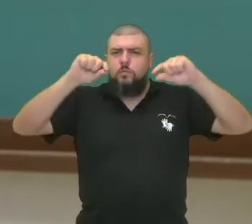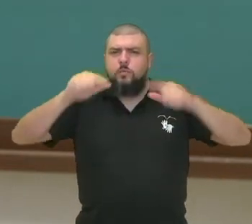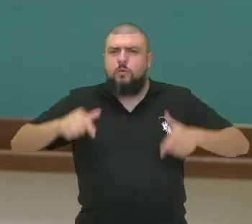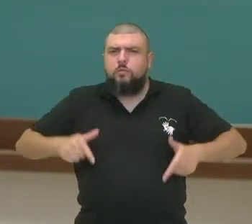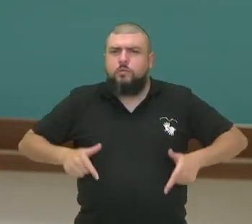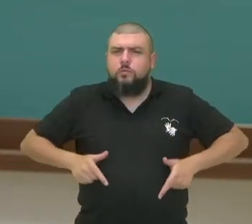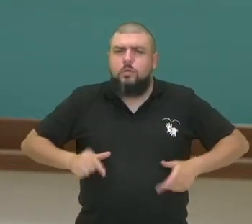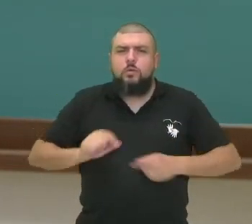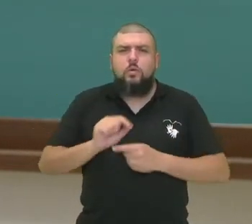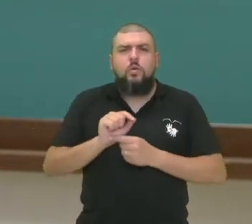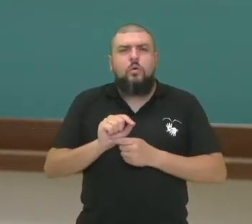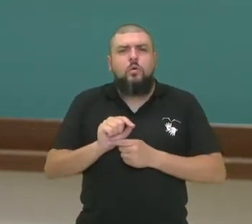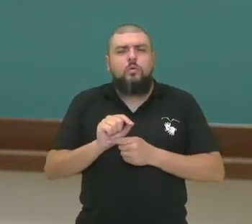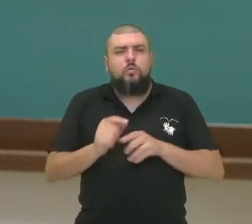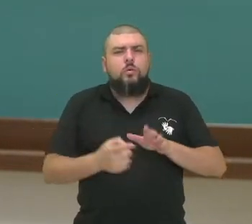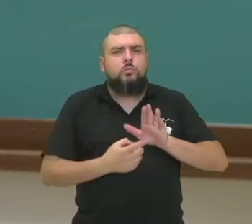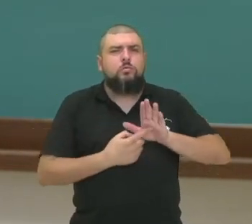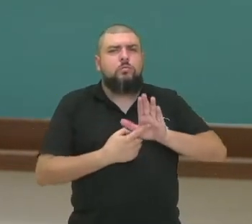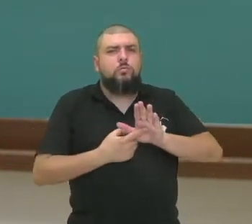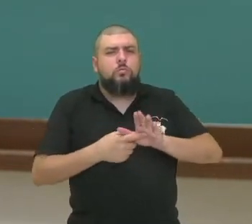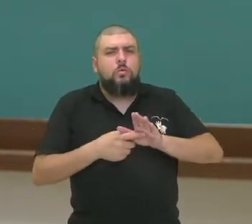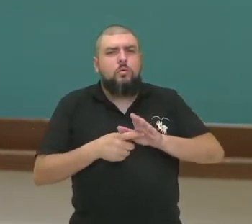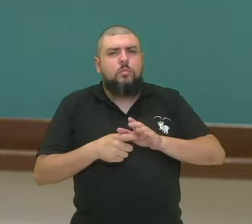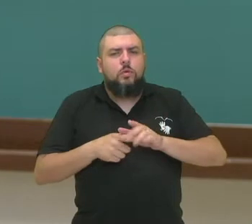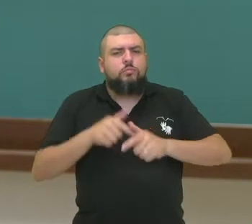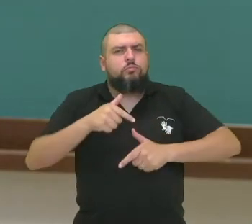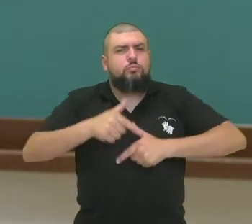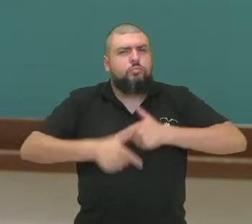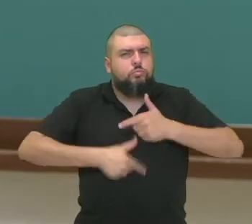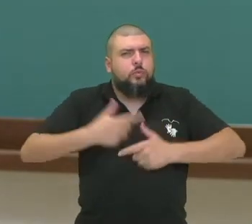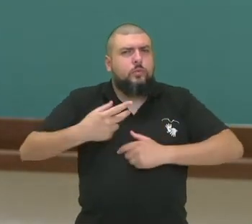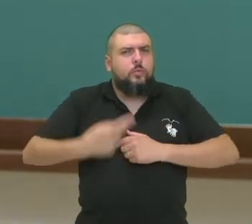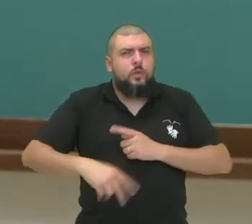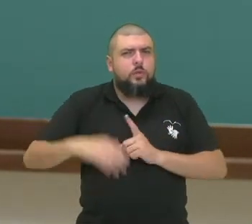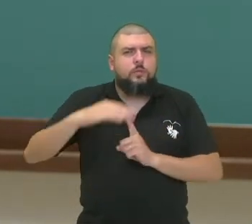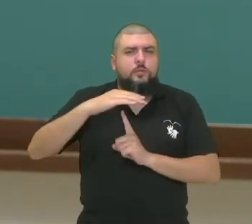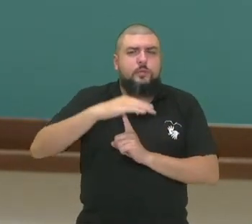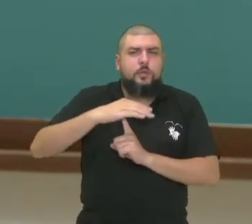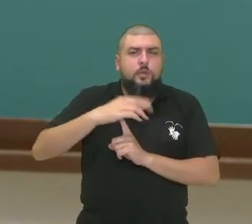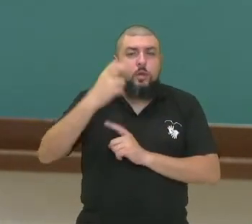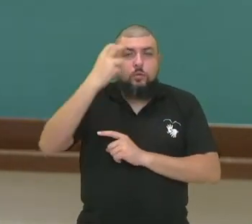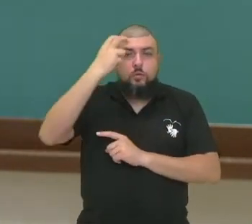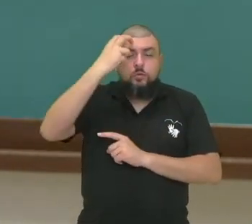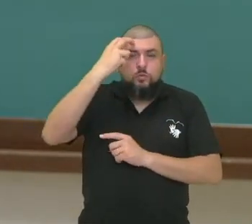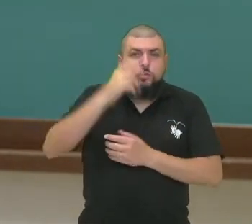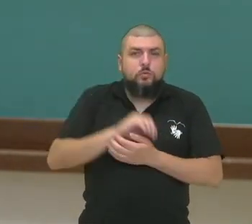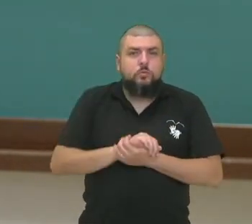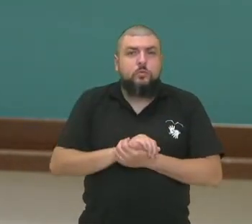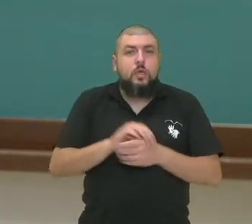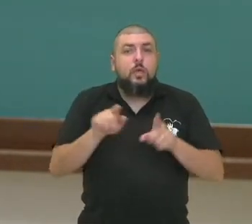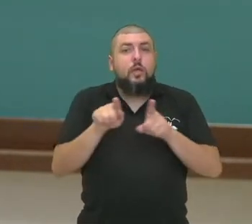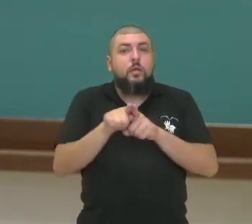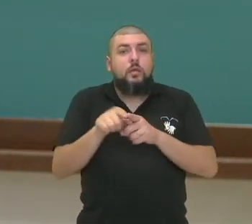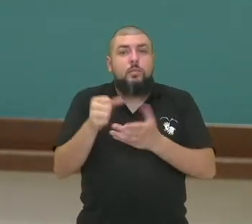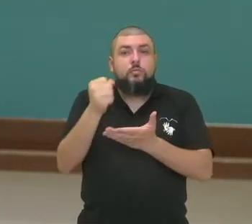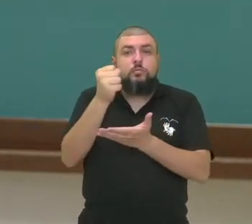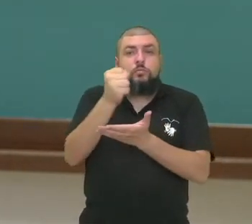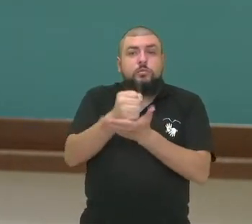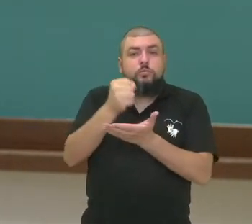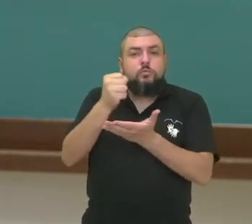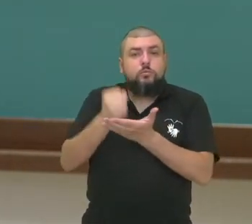compõem a economia, a cultura do povo paranaense, o sinete muito utilizado para